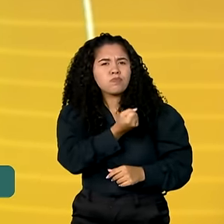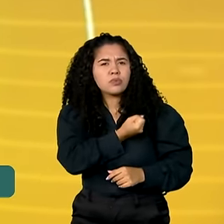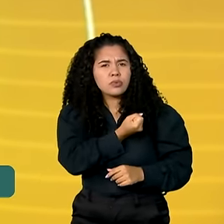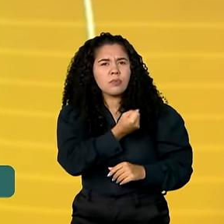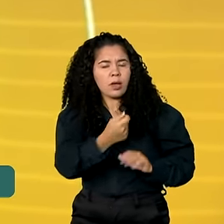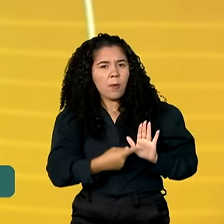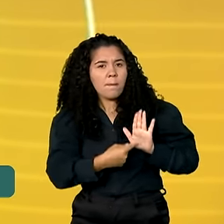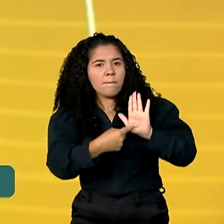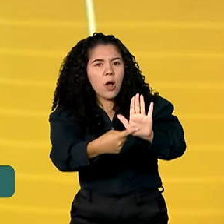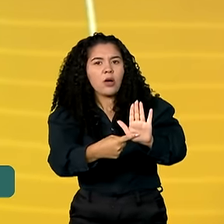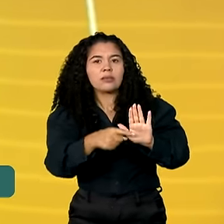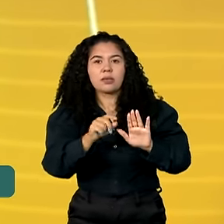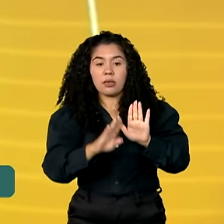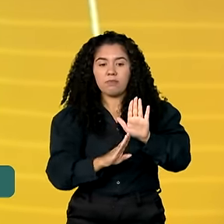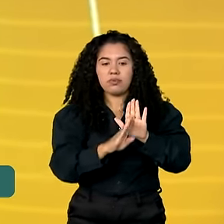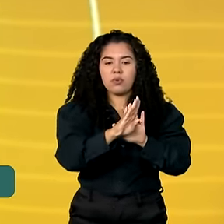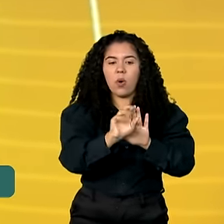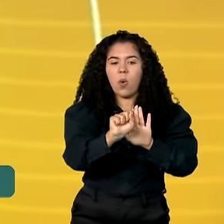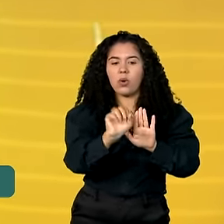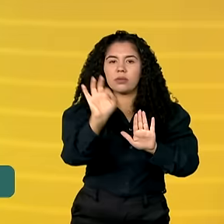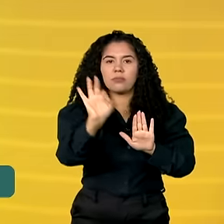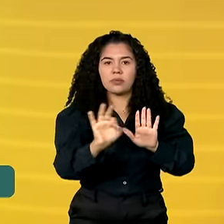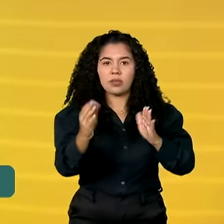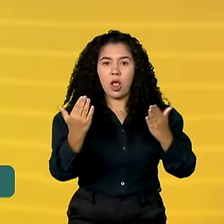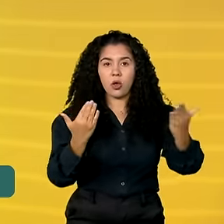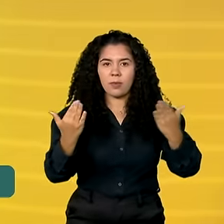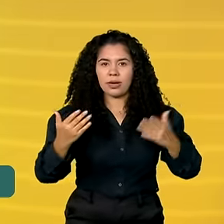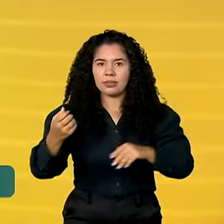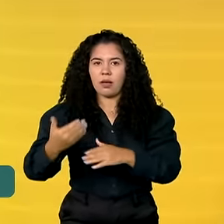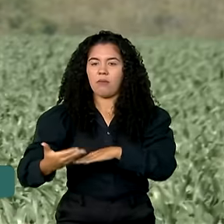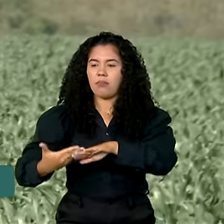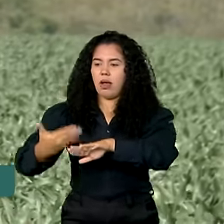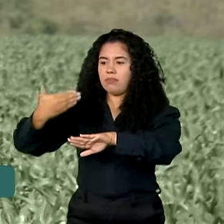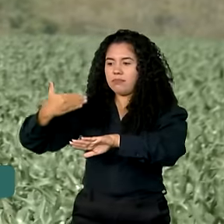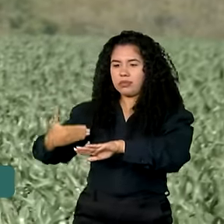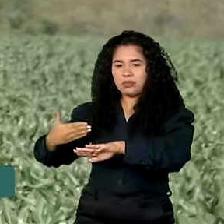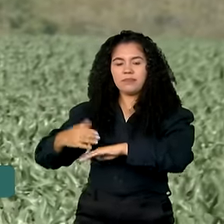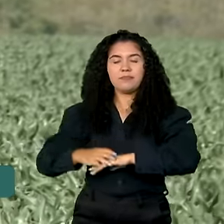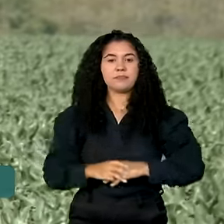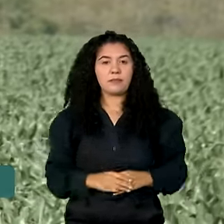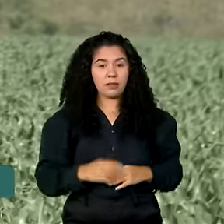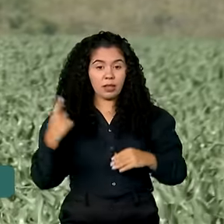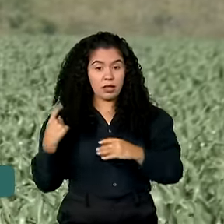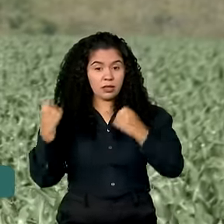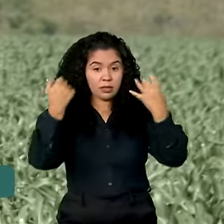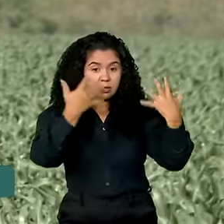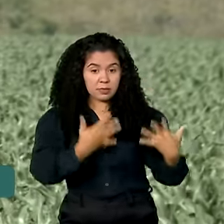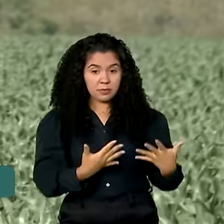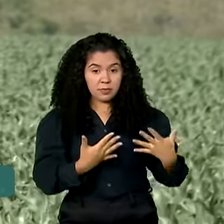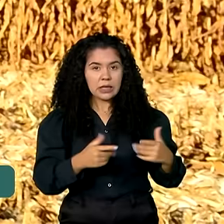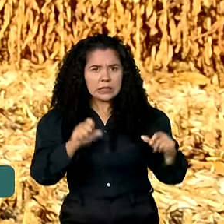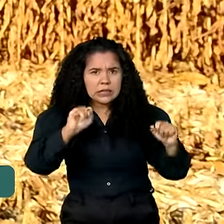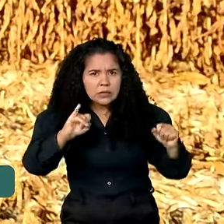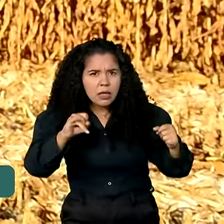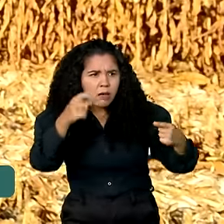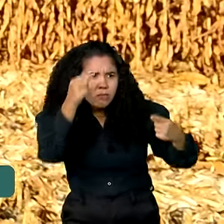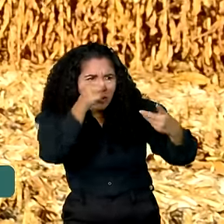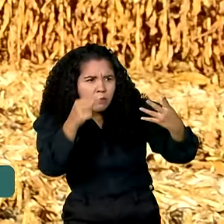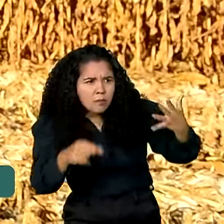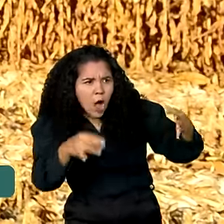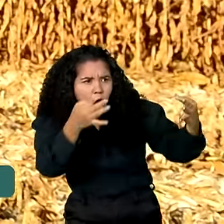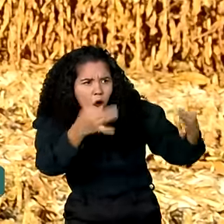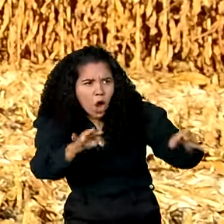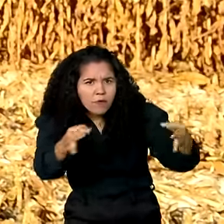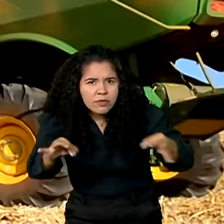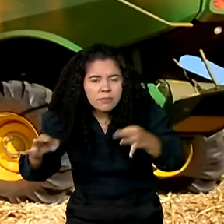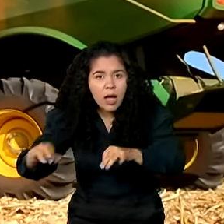de 8% em comparação à temporada passada. Se as projeções se confirmarem, o Brasil